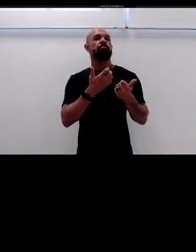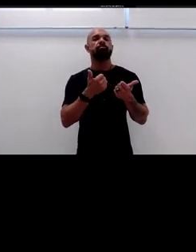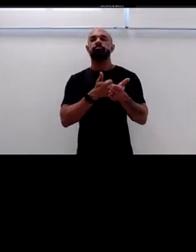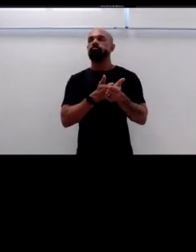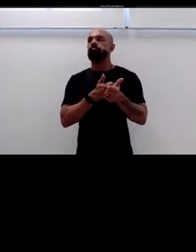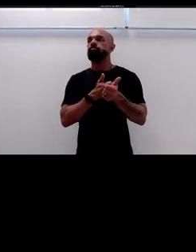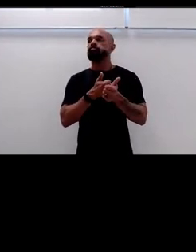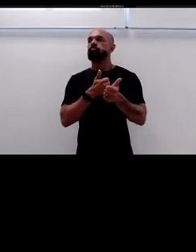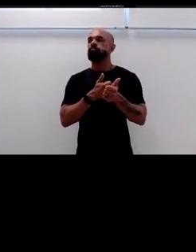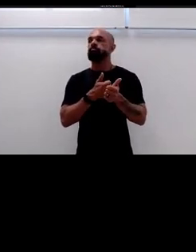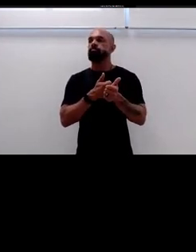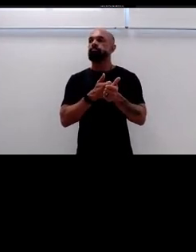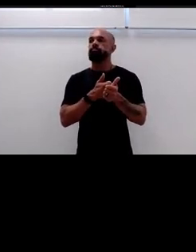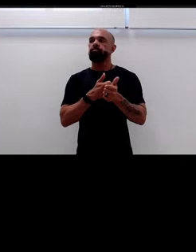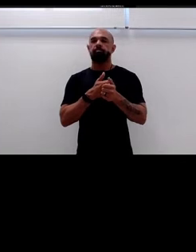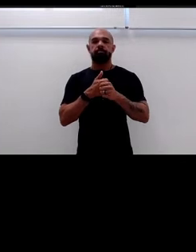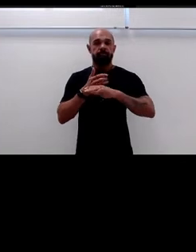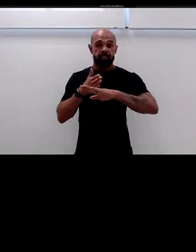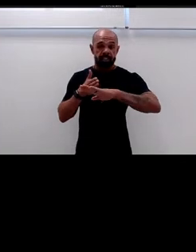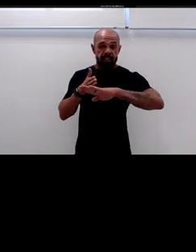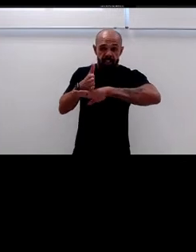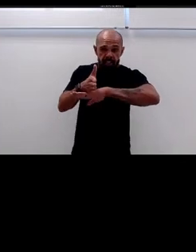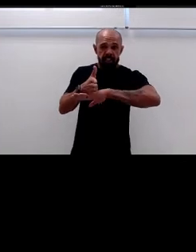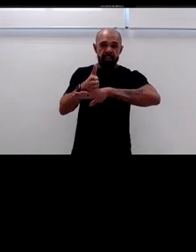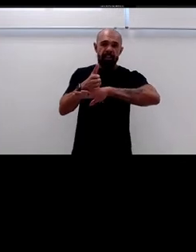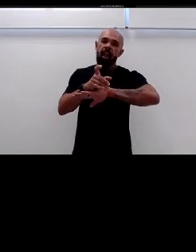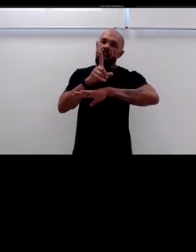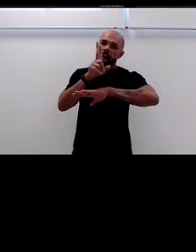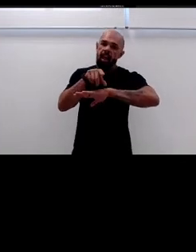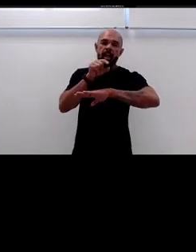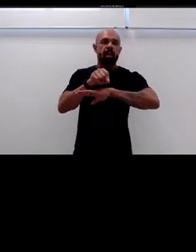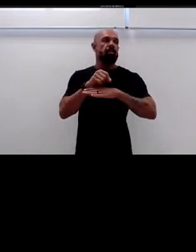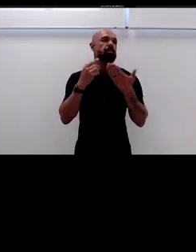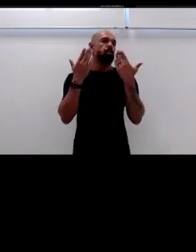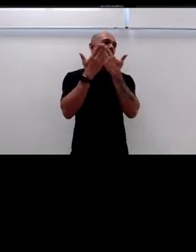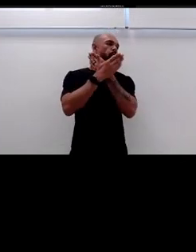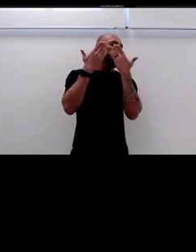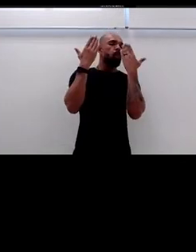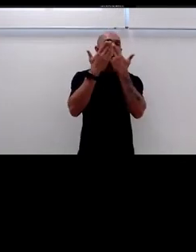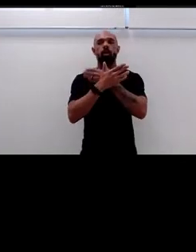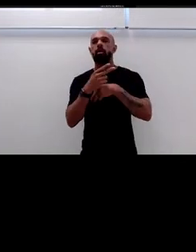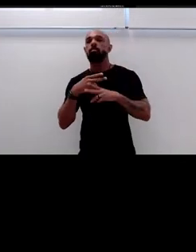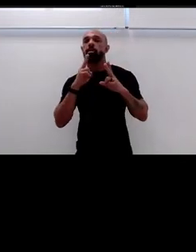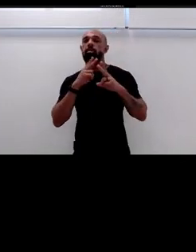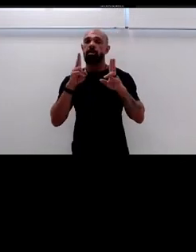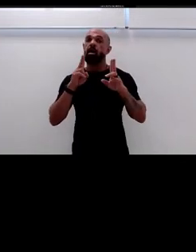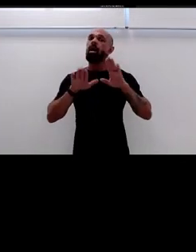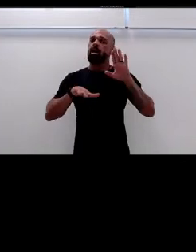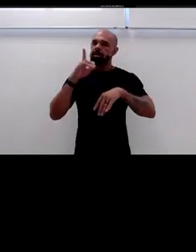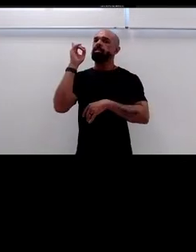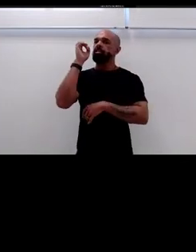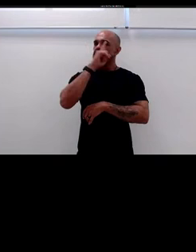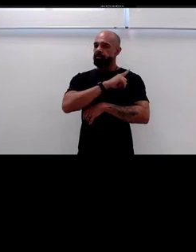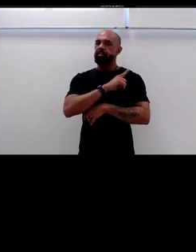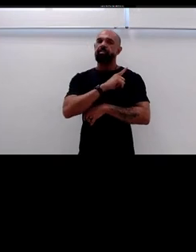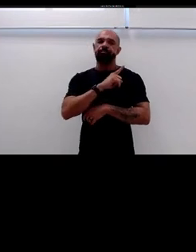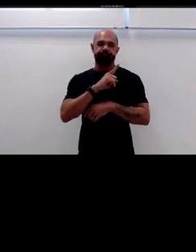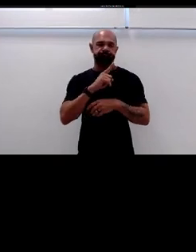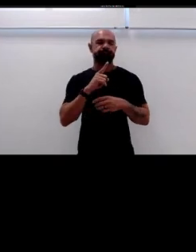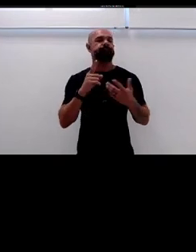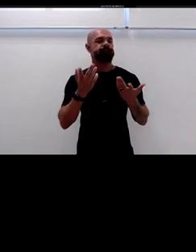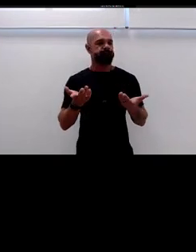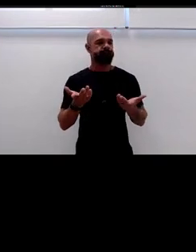se infiltrar no meio é passar por despercebido, né? Mas às vezes fica difícil, né, cara? Porque